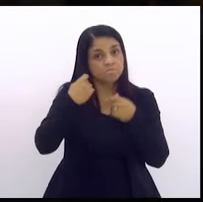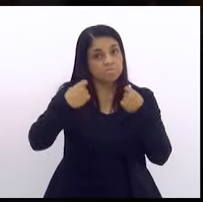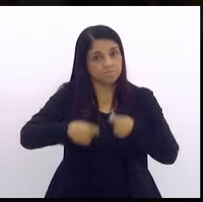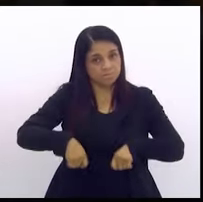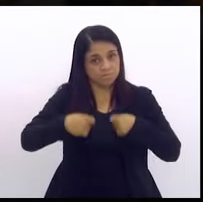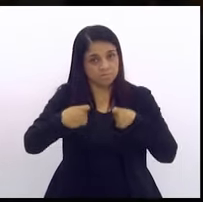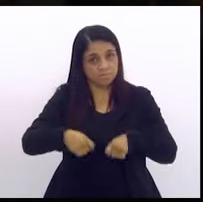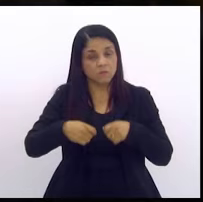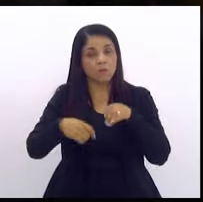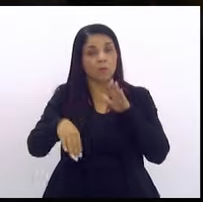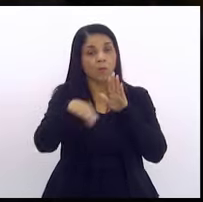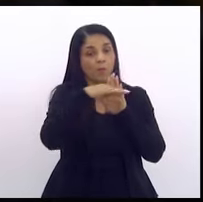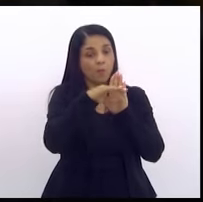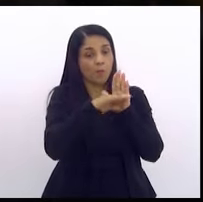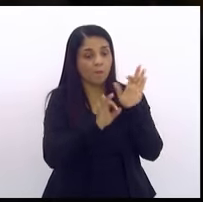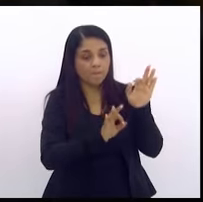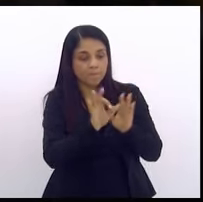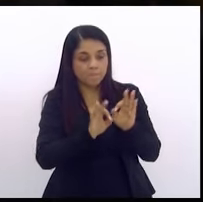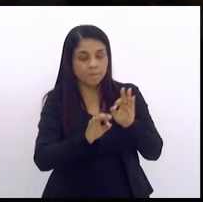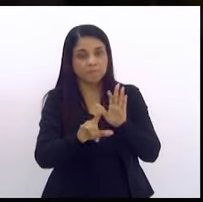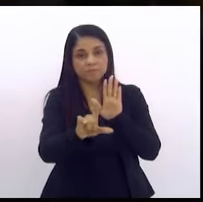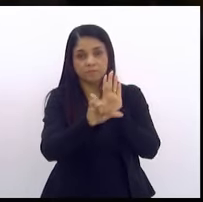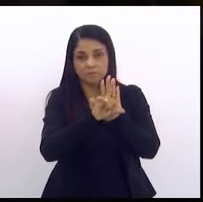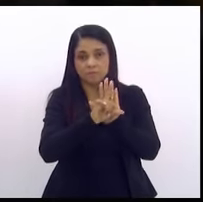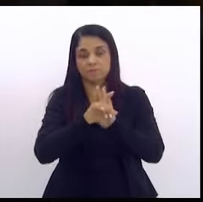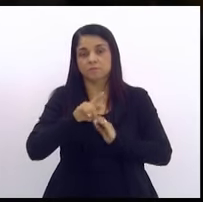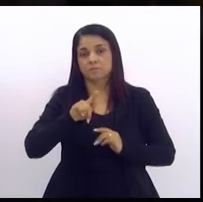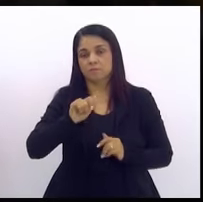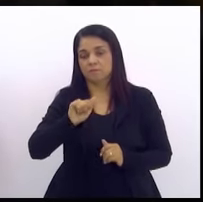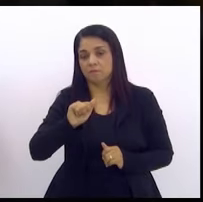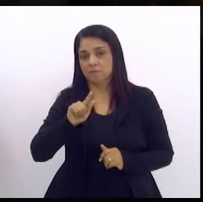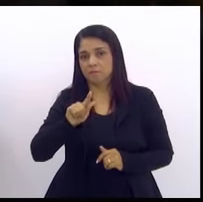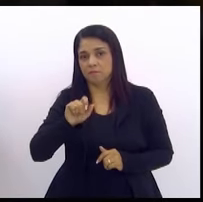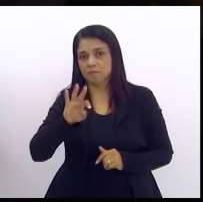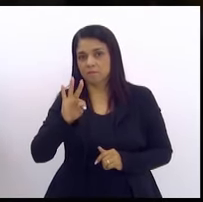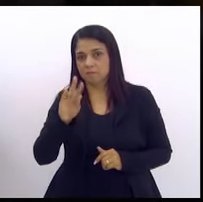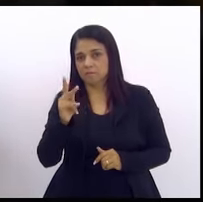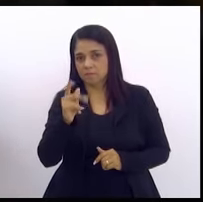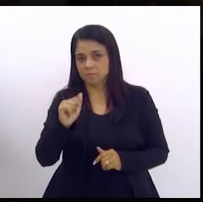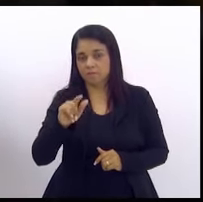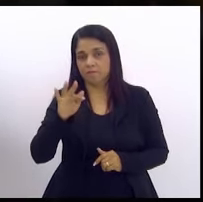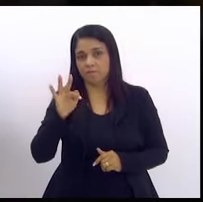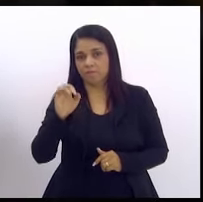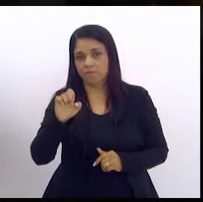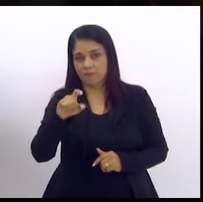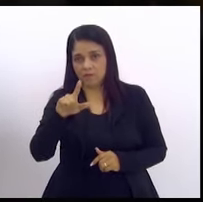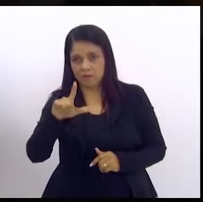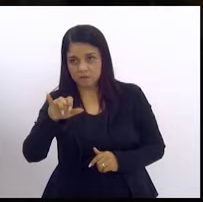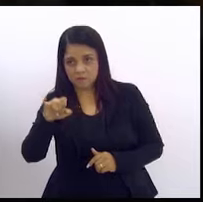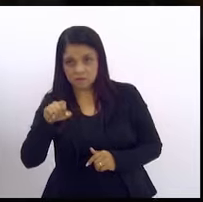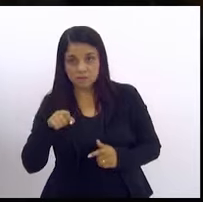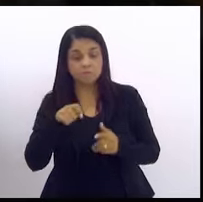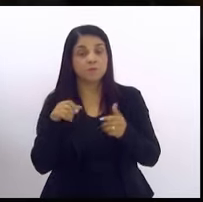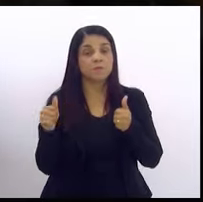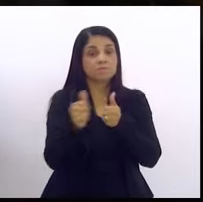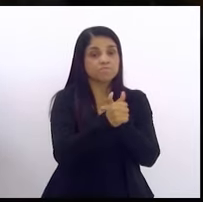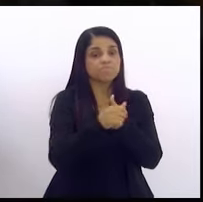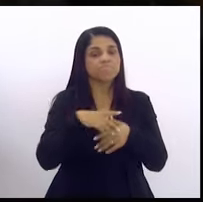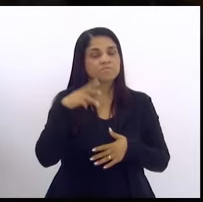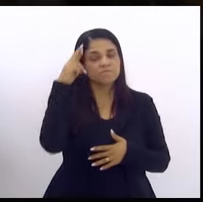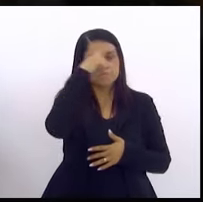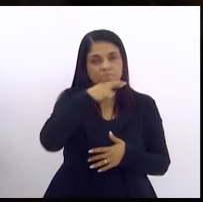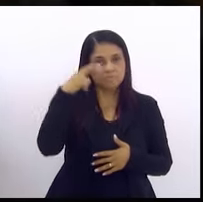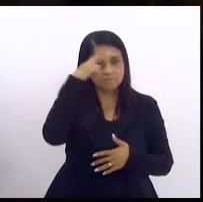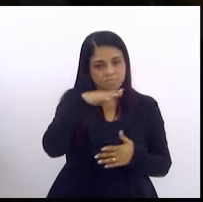de cumprimento da lei Agatha Félix no âmbito do estado do Rio de Janeiro para que tenha investigações em casos de